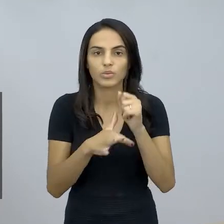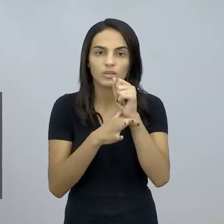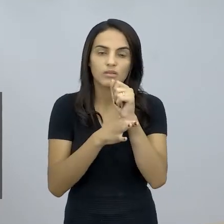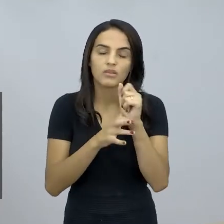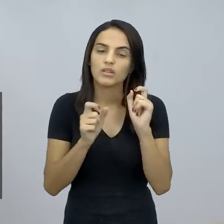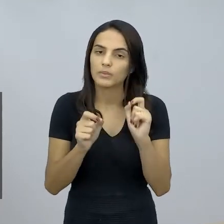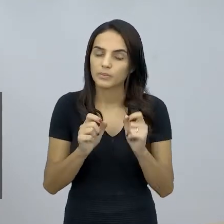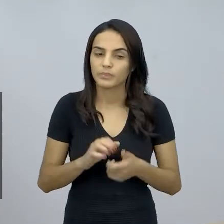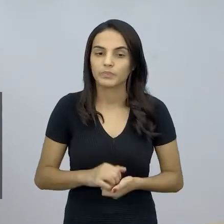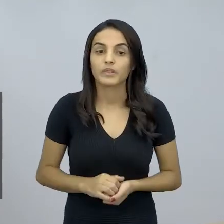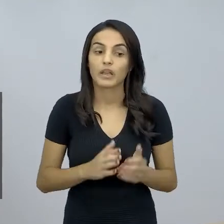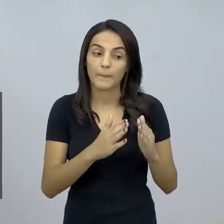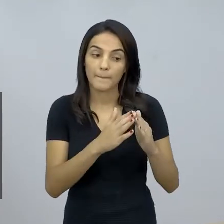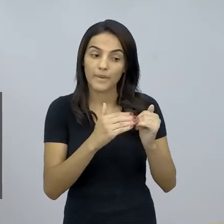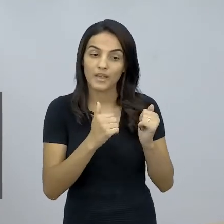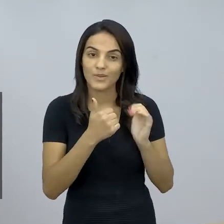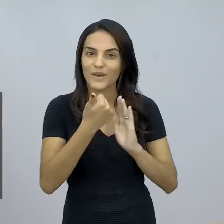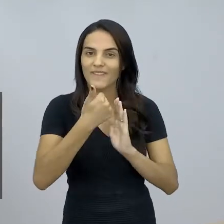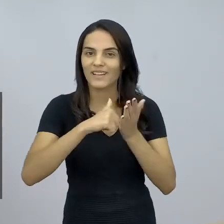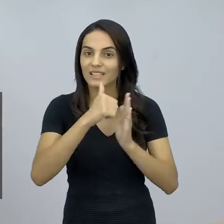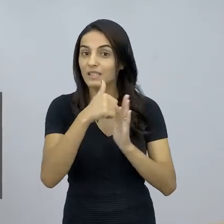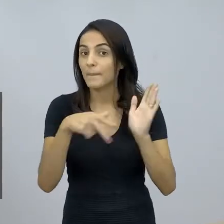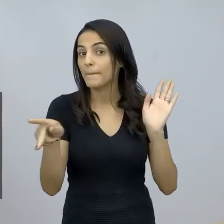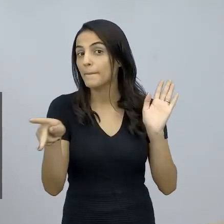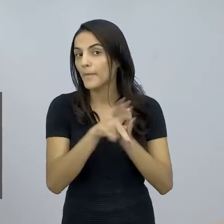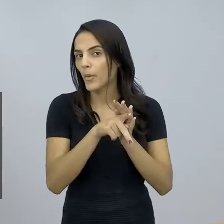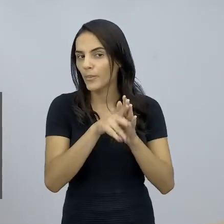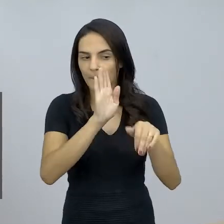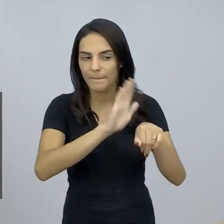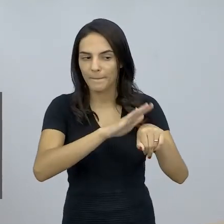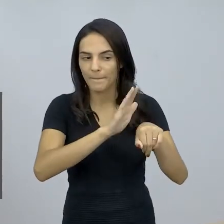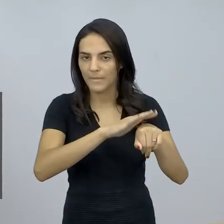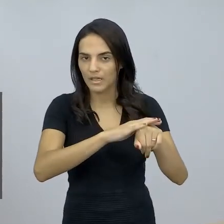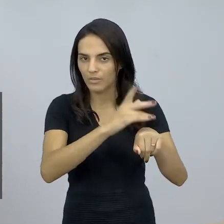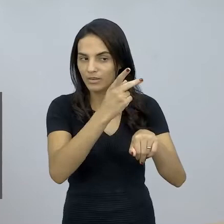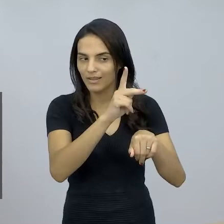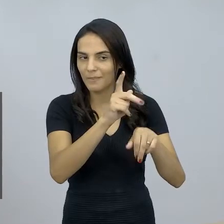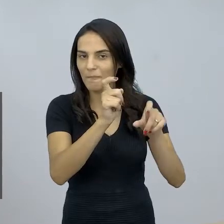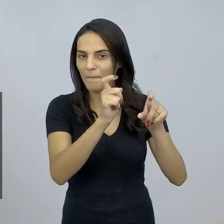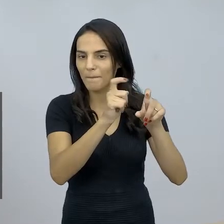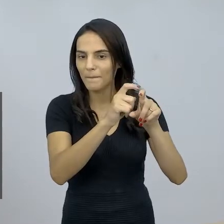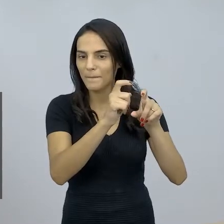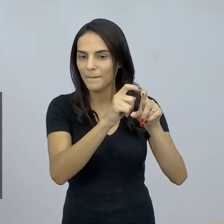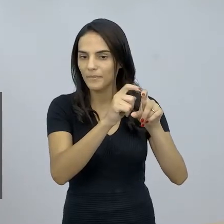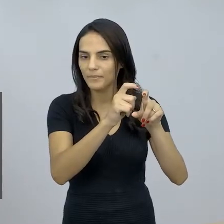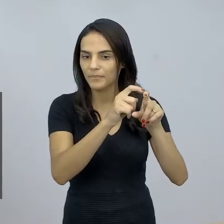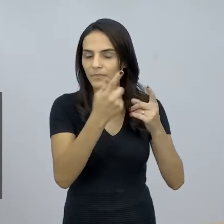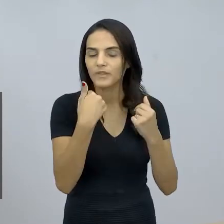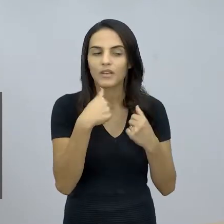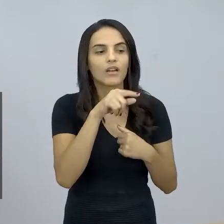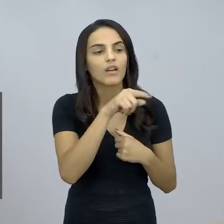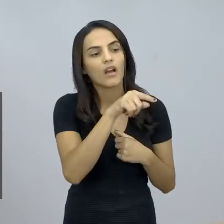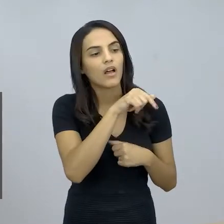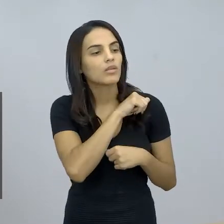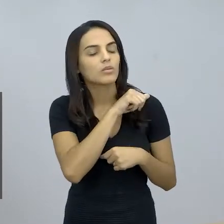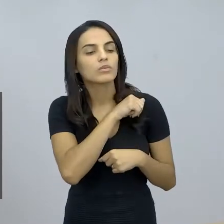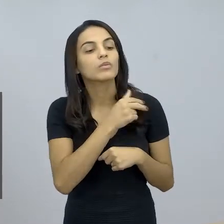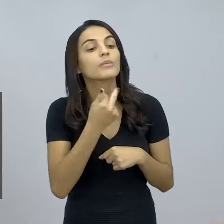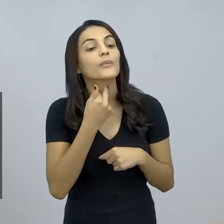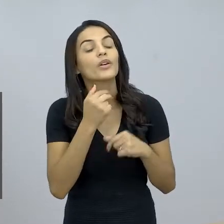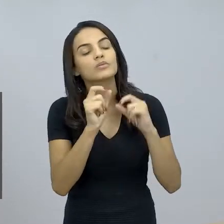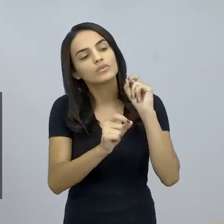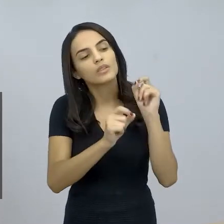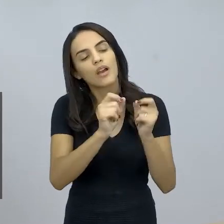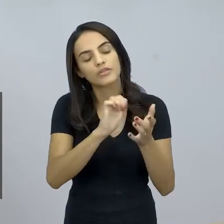essa. Peça uma avaliação do médico. O que aquele aluno XYZ não pode fazer e que tipo